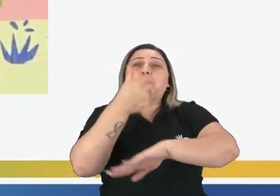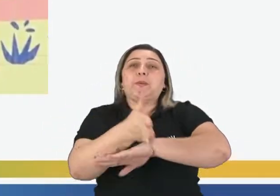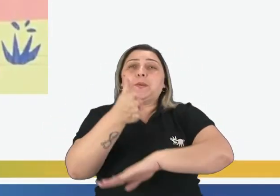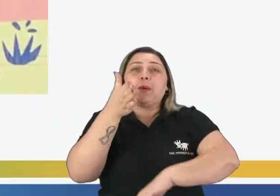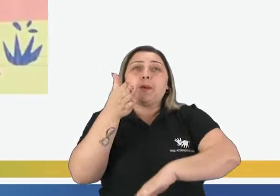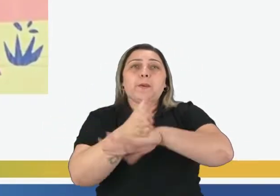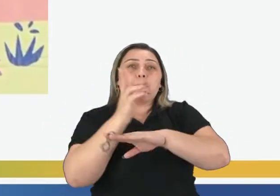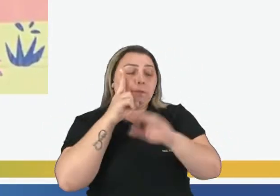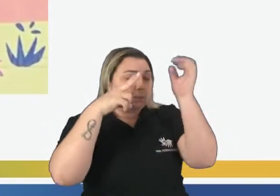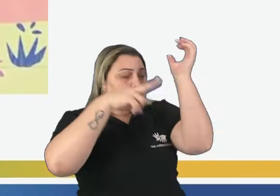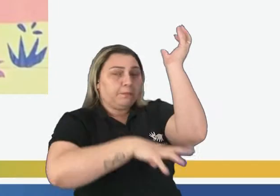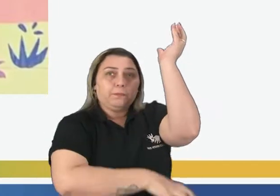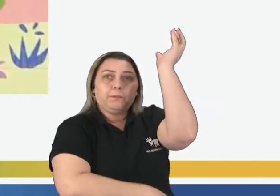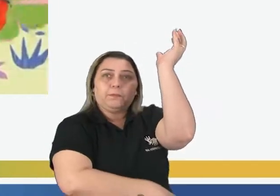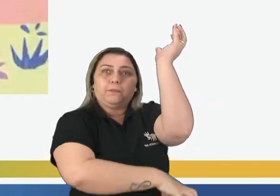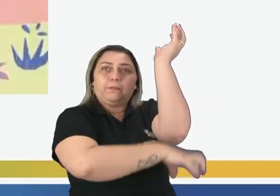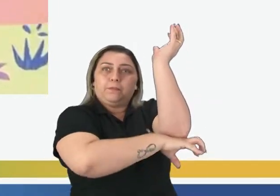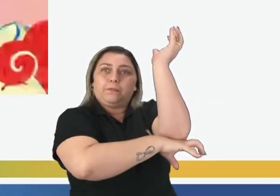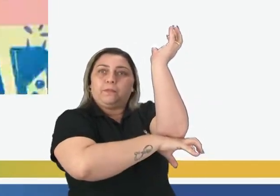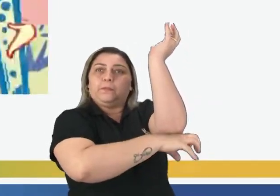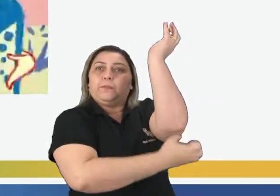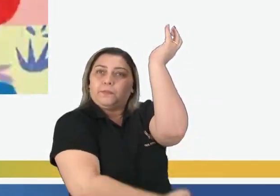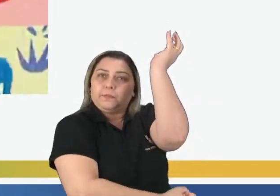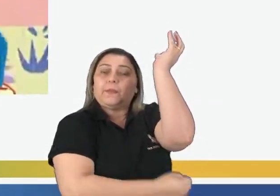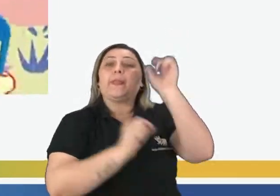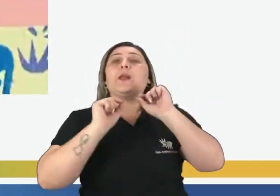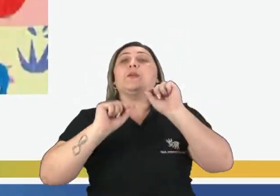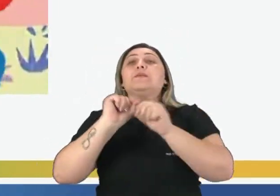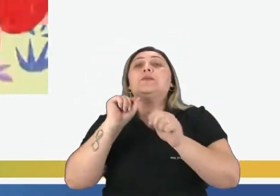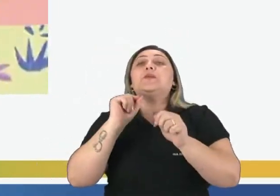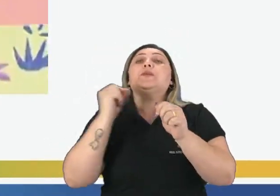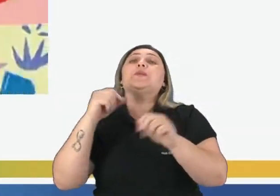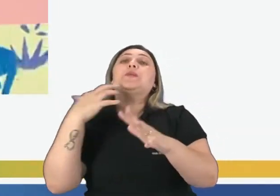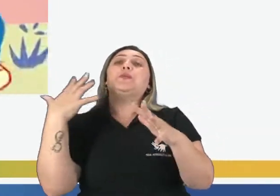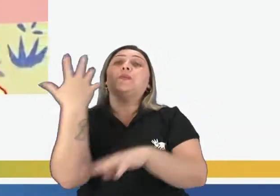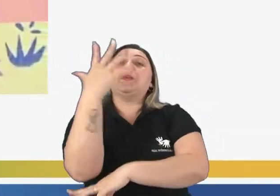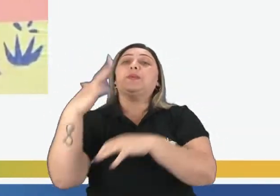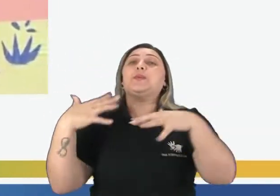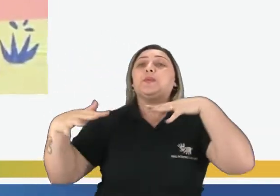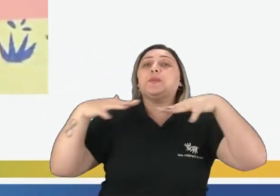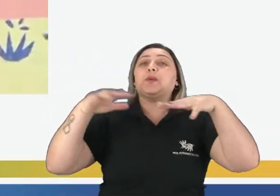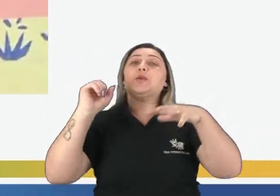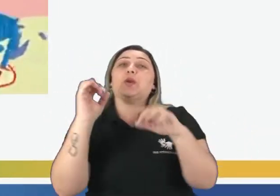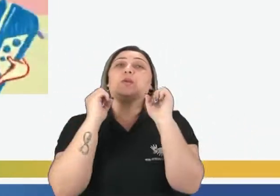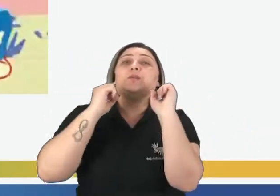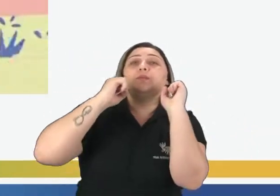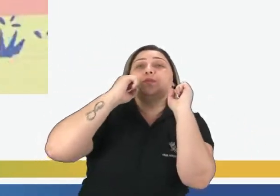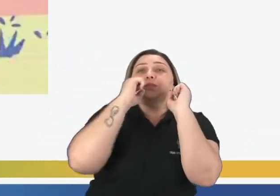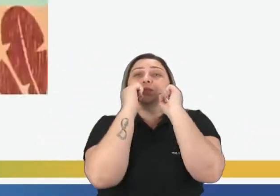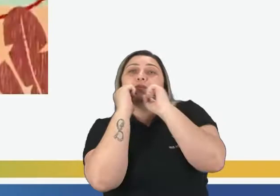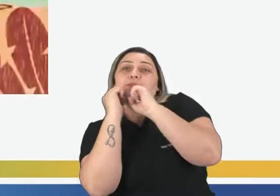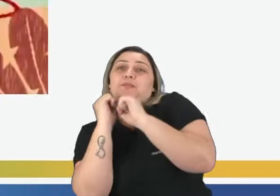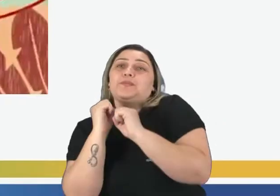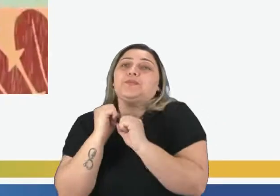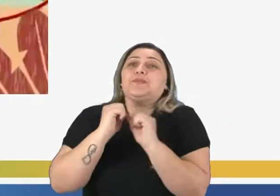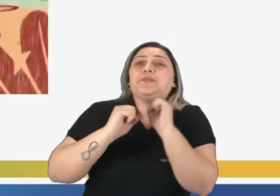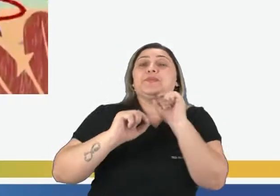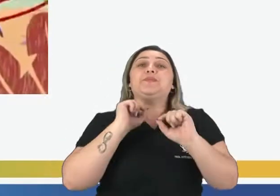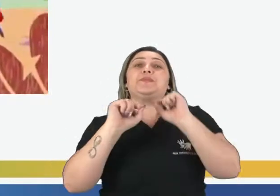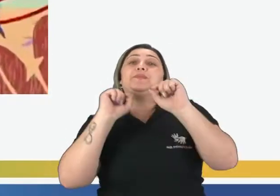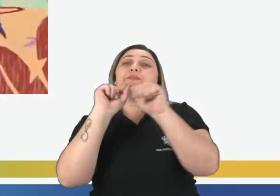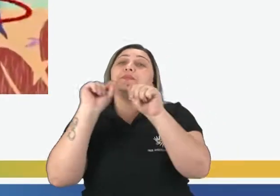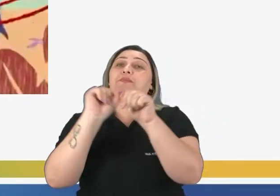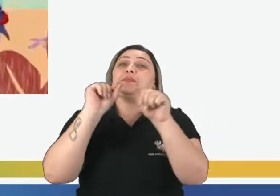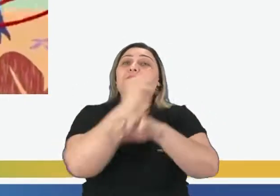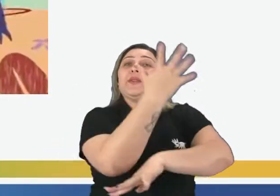olhei pra baixo tinha um caule e uma raiz. O que fazer pra uma planta se mexer? Só dá pra requebrar ou girar um bambolê.